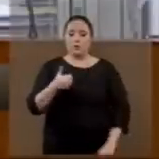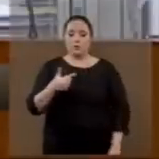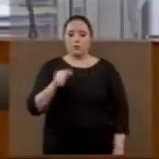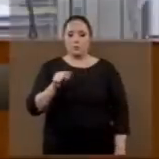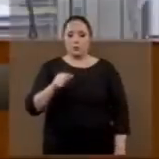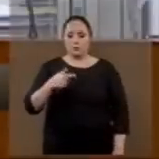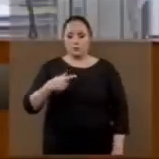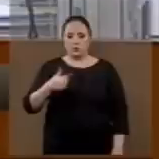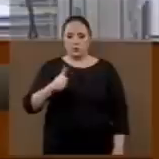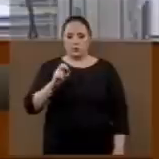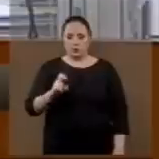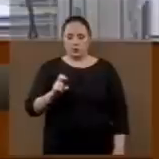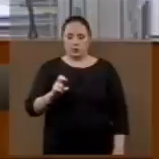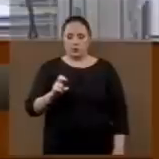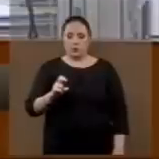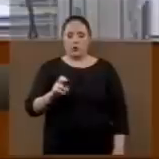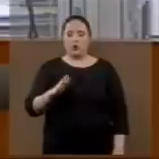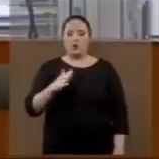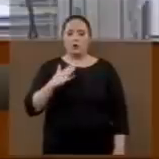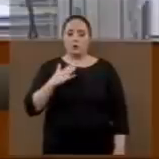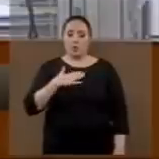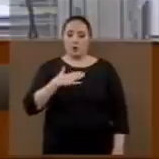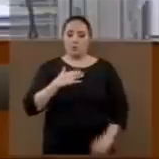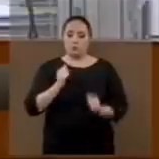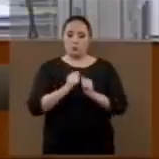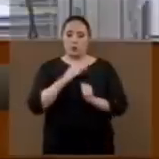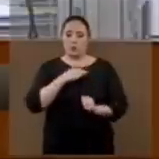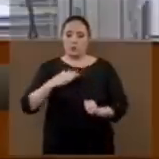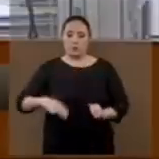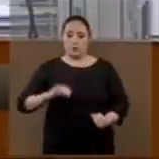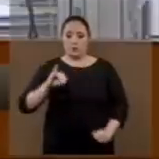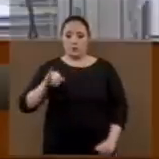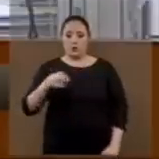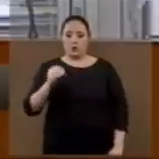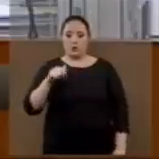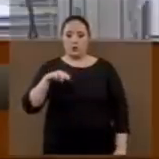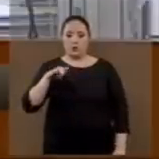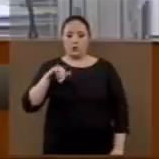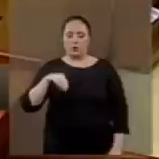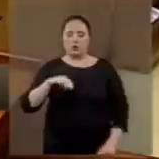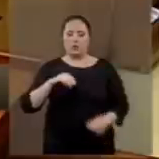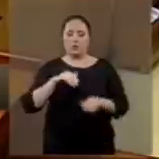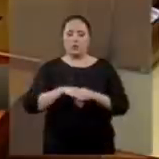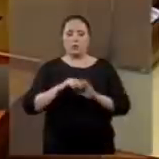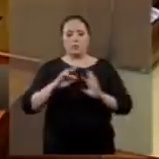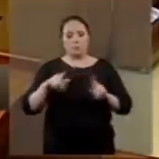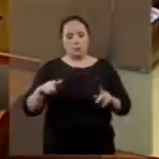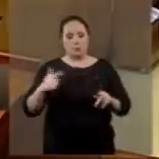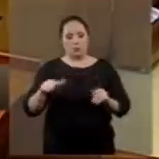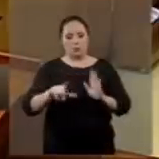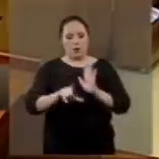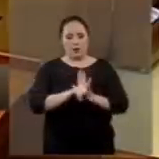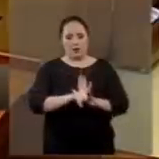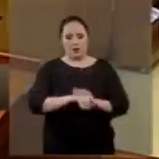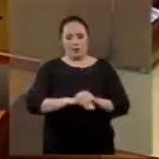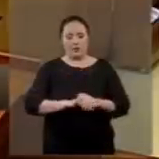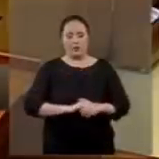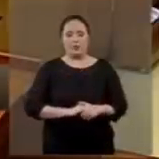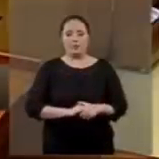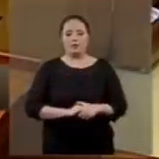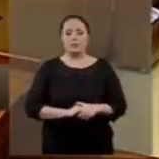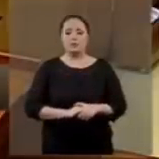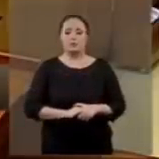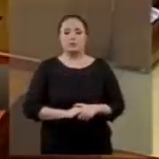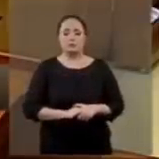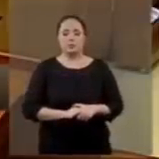e nós, o ministro Joaquim Barbosa e eu, votamos só sobre as normas impugnadas. É porque hoje...